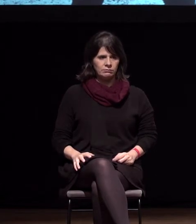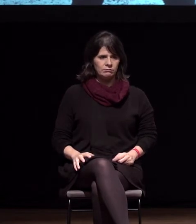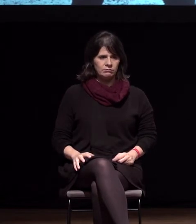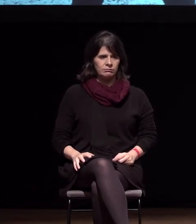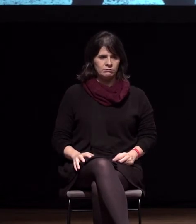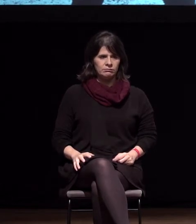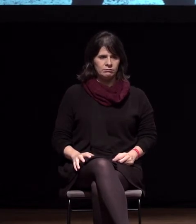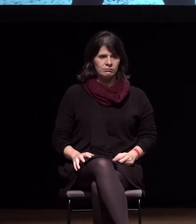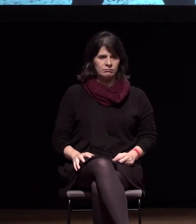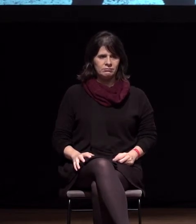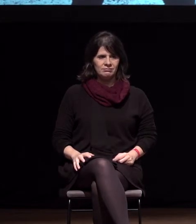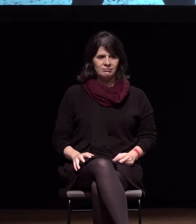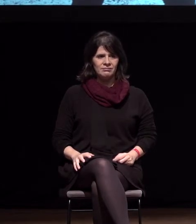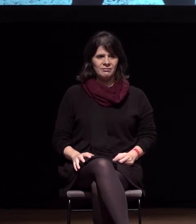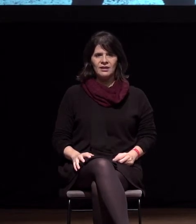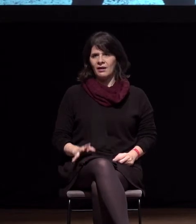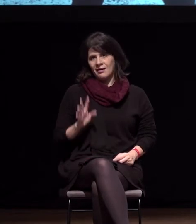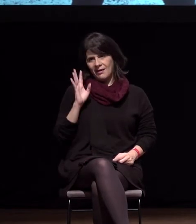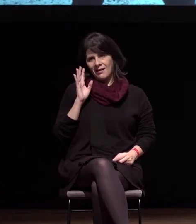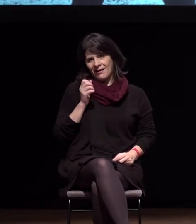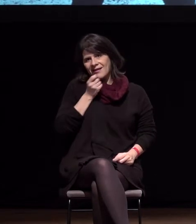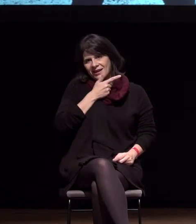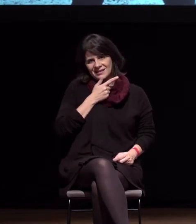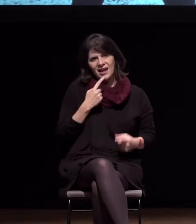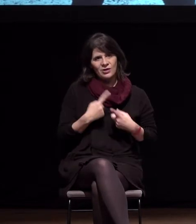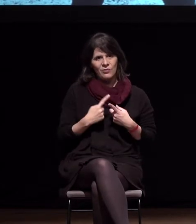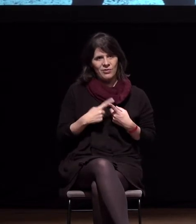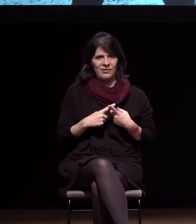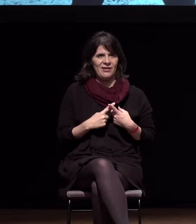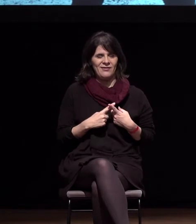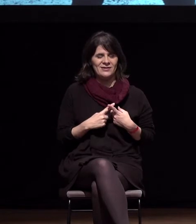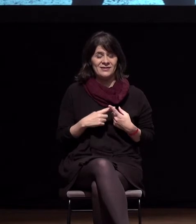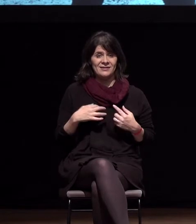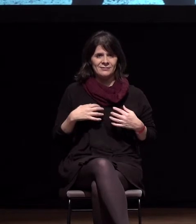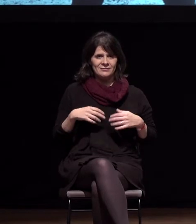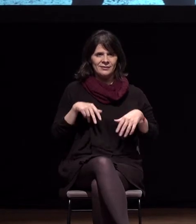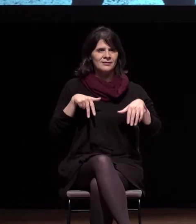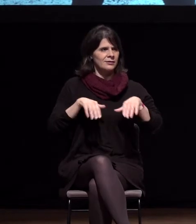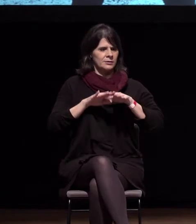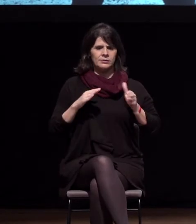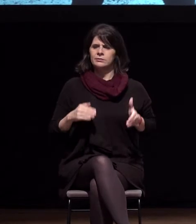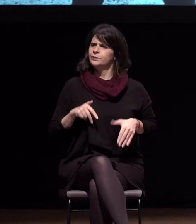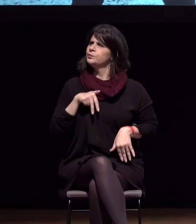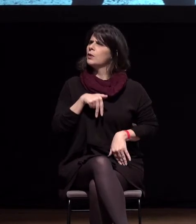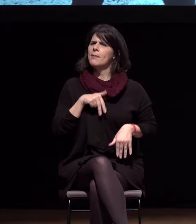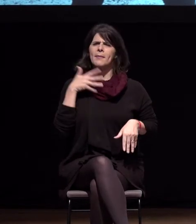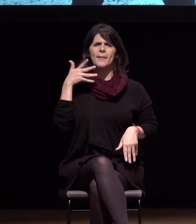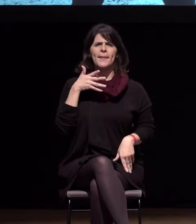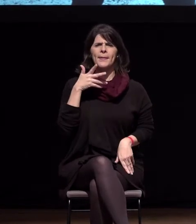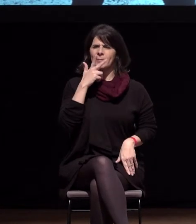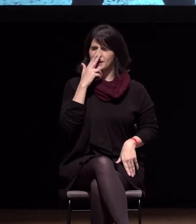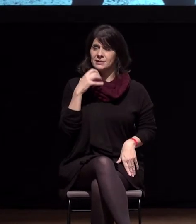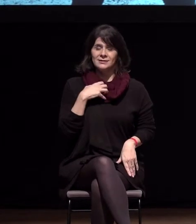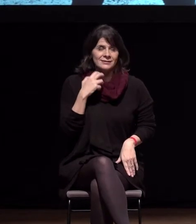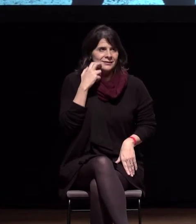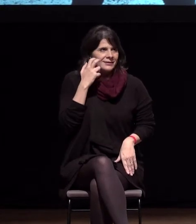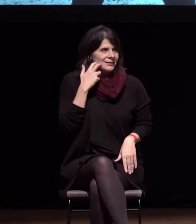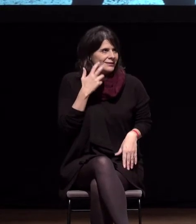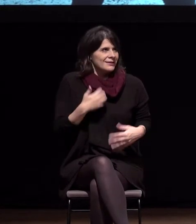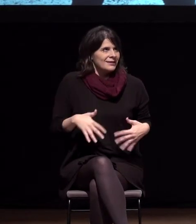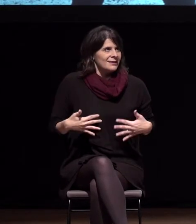de estar constrangida neste lugar. A gente não precisa e não pode mais estar constrangida de estar nesses lugares. Né, a gente merece.